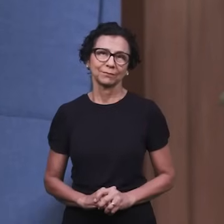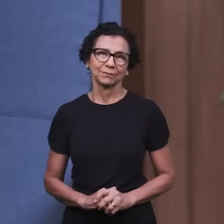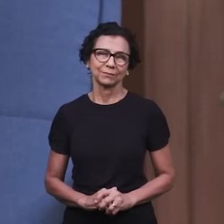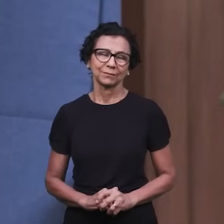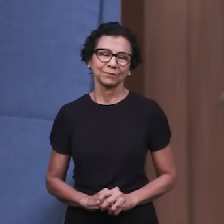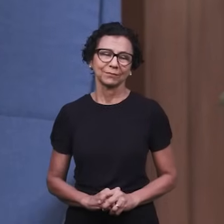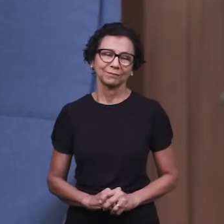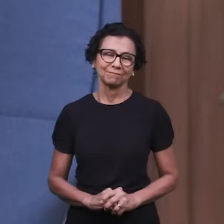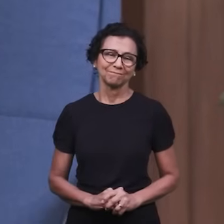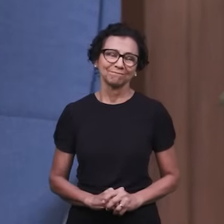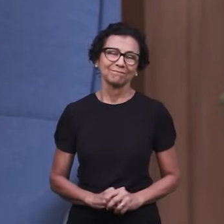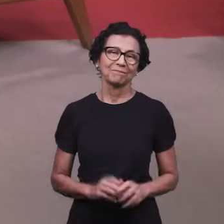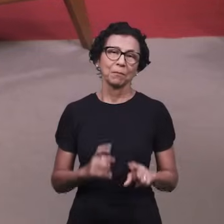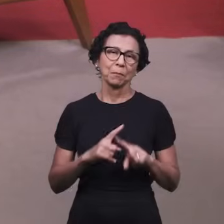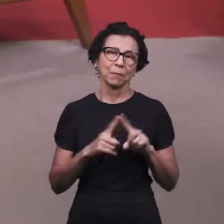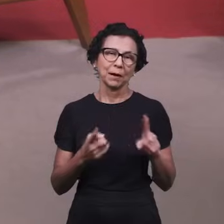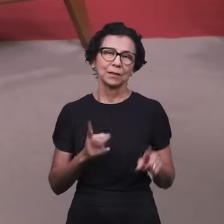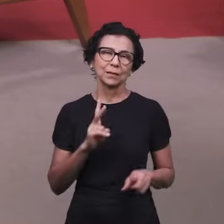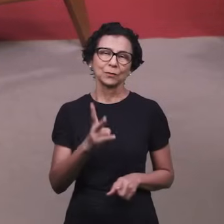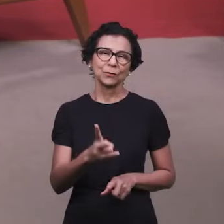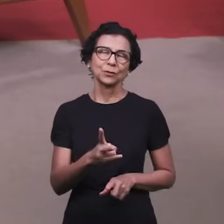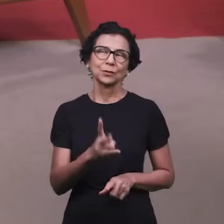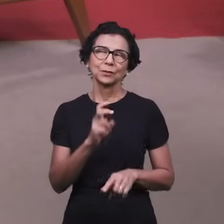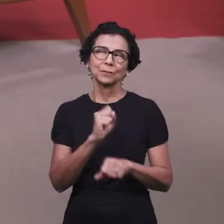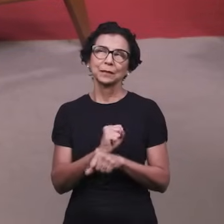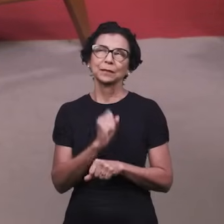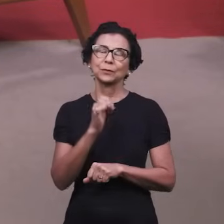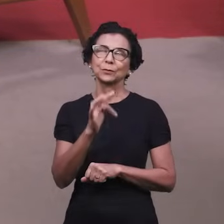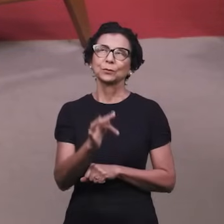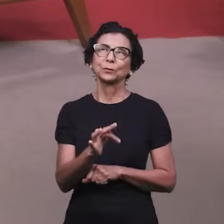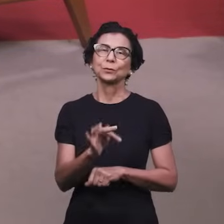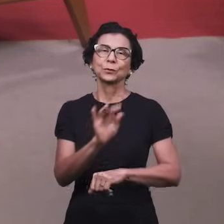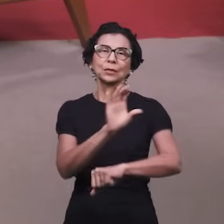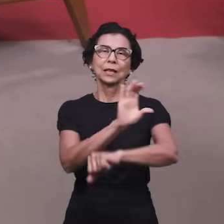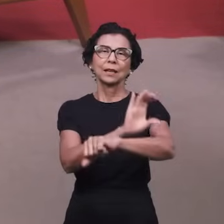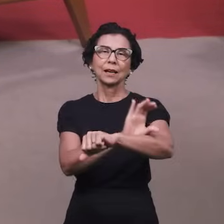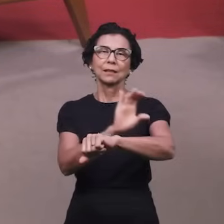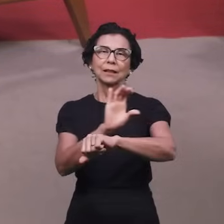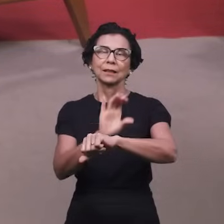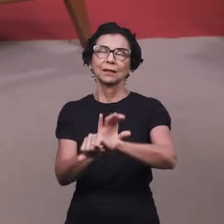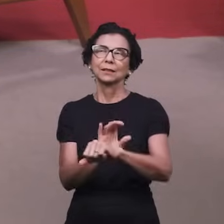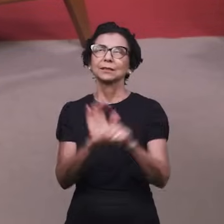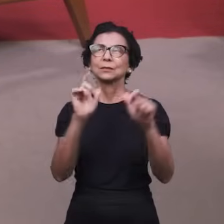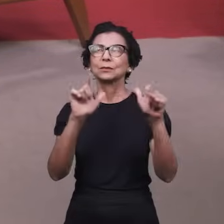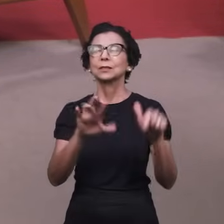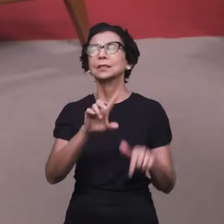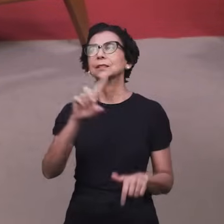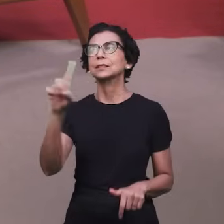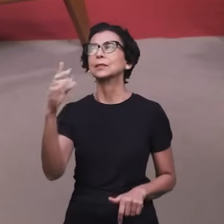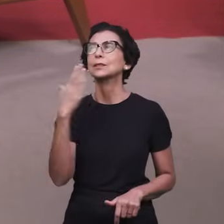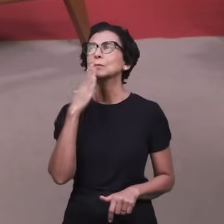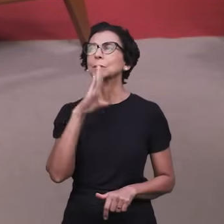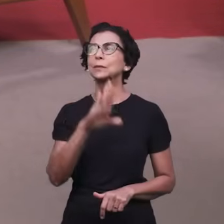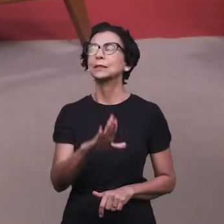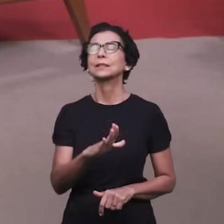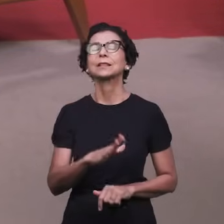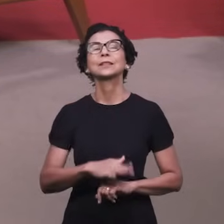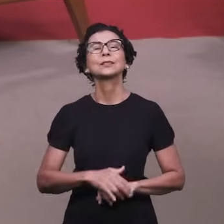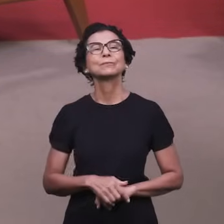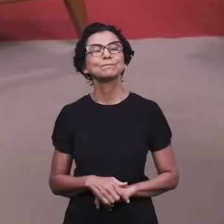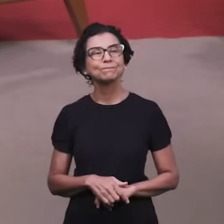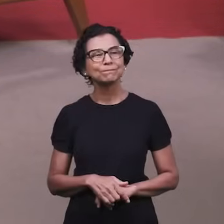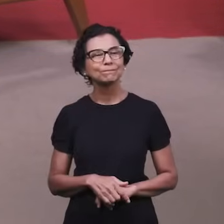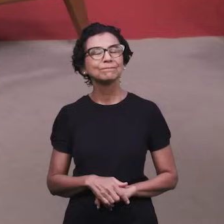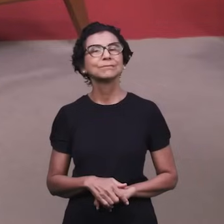Terra Prometida. O desejo, o amor, pela promessa, a esperança, glória a Deus. a fé, entender? Amém. A certeza da